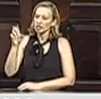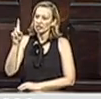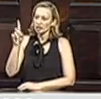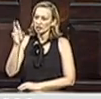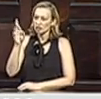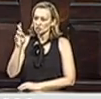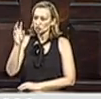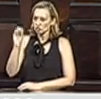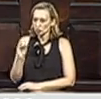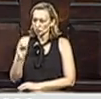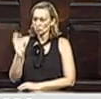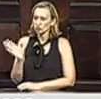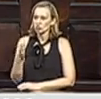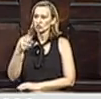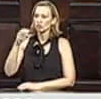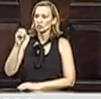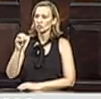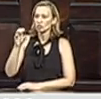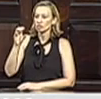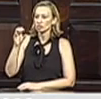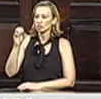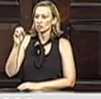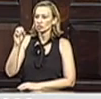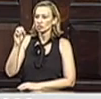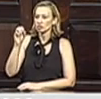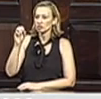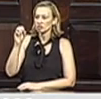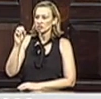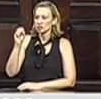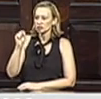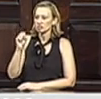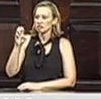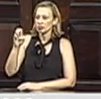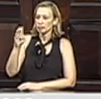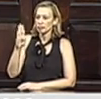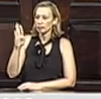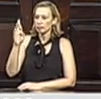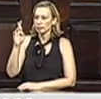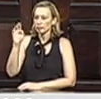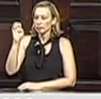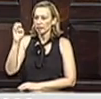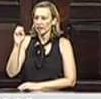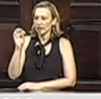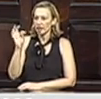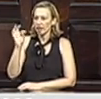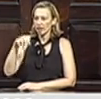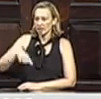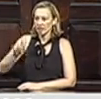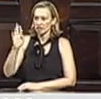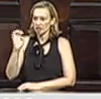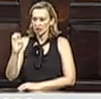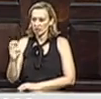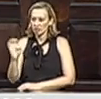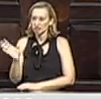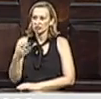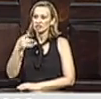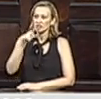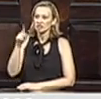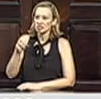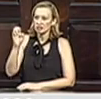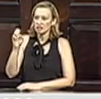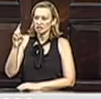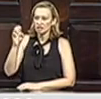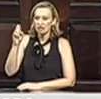Renato Cozzolino, Rosenberg Reis, Silas Bento, Zaqueu Teixeira, Zé Luiz Anchite, Zeidan e Zito.